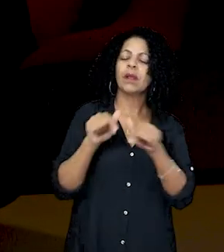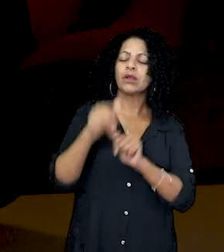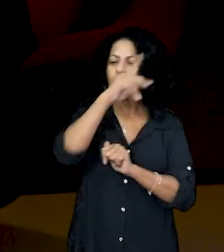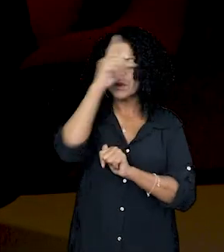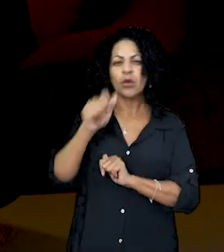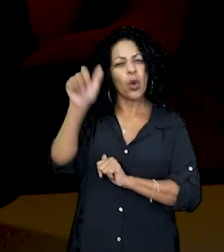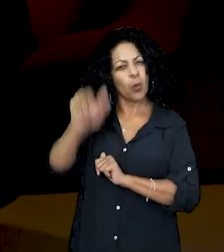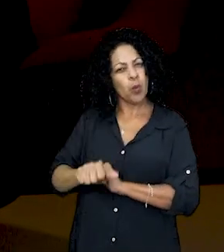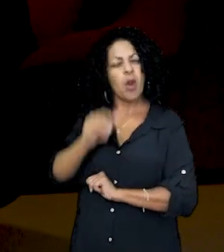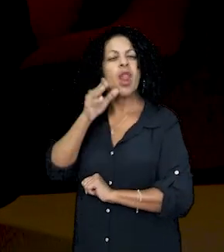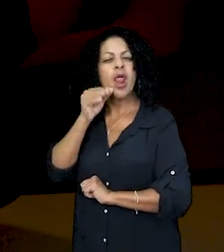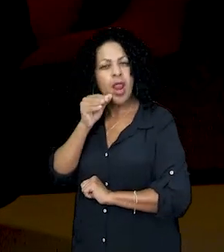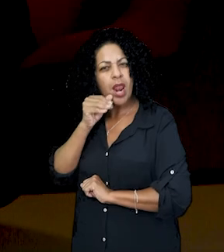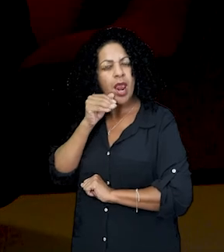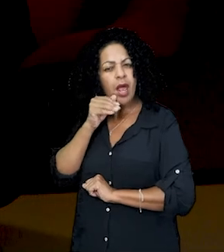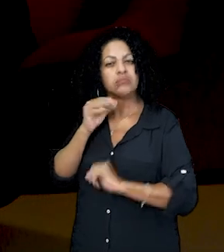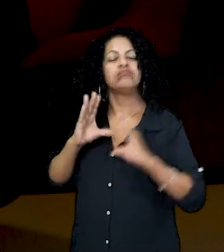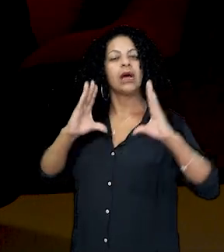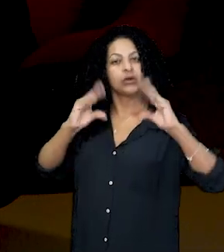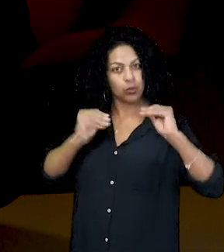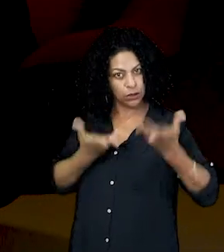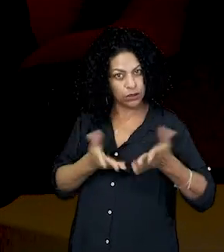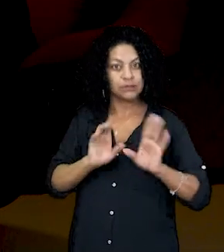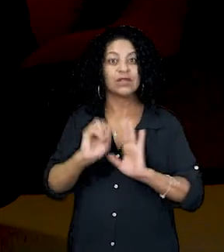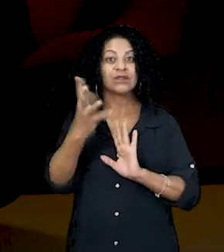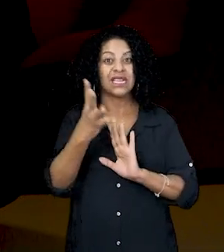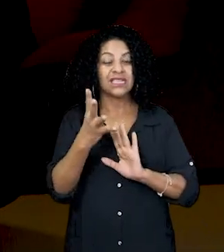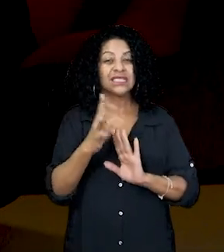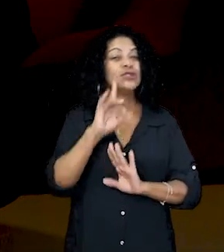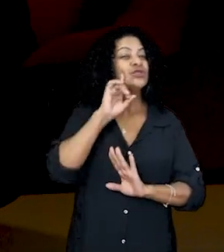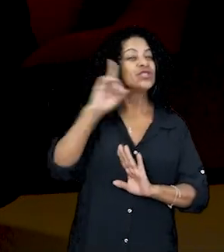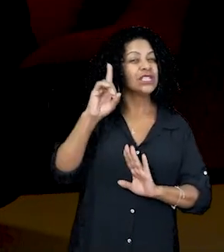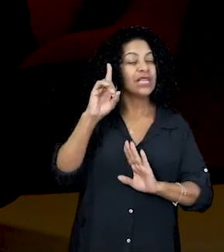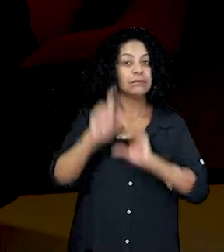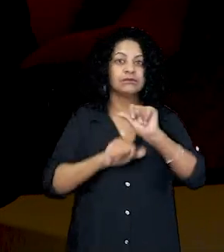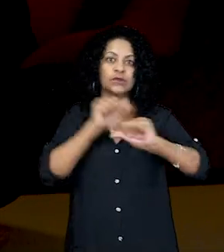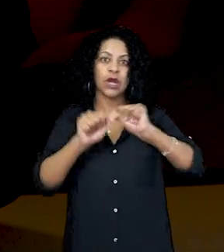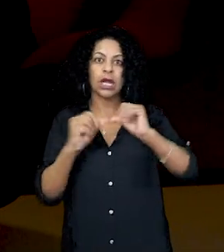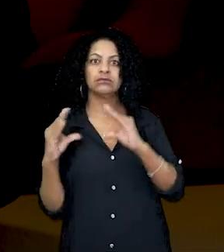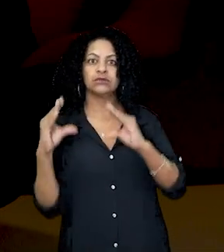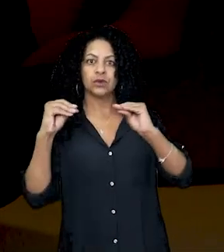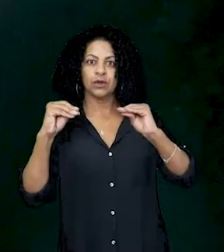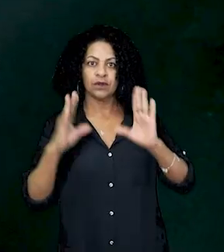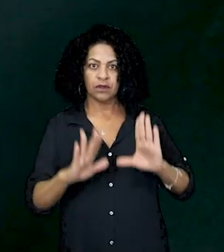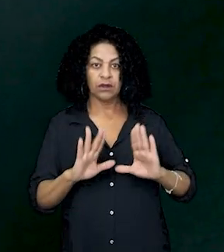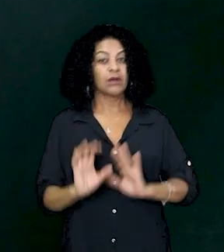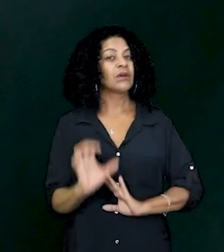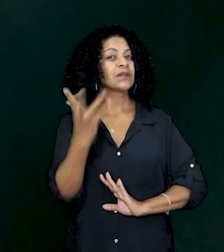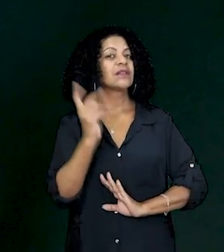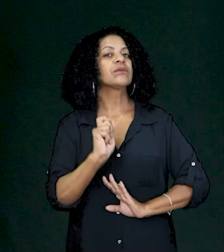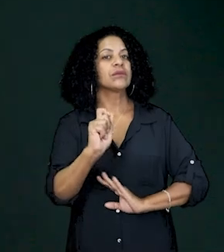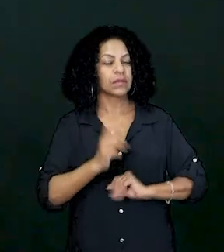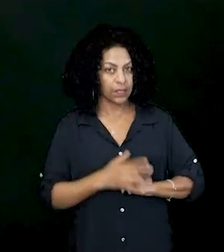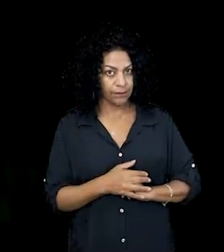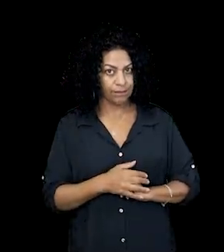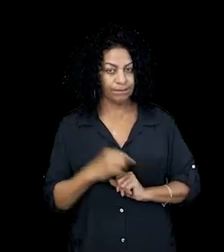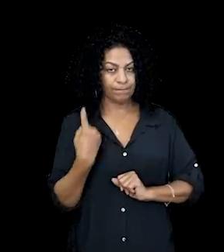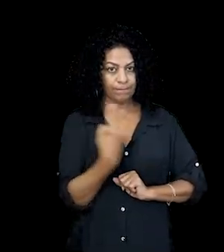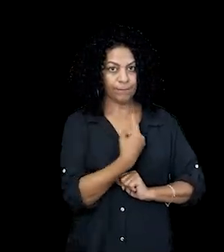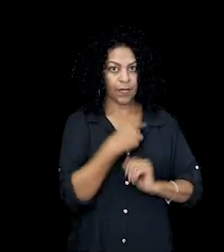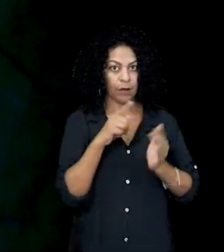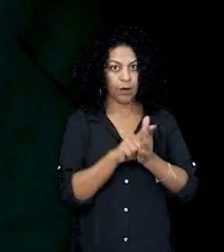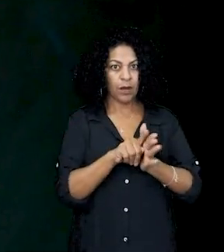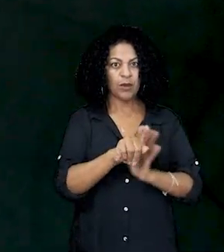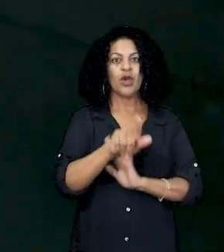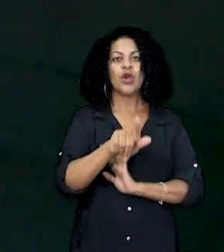ele tem essa desregulação, né? Ele não segue exatamente, ele troca o dia pela noite muitas vezes, e o que acontece é o que nós chamamos